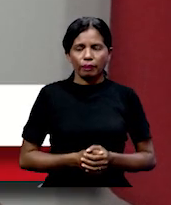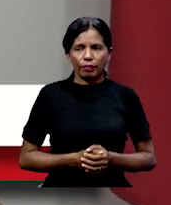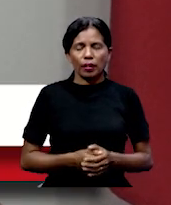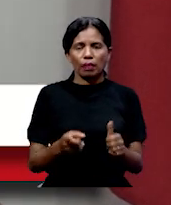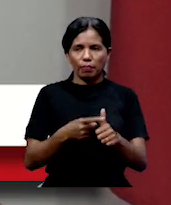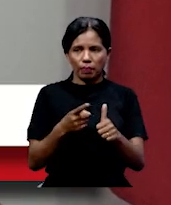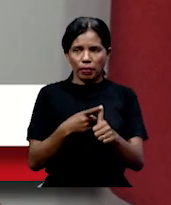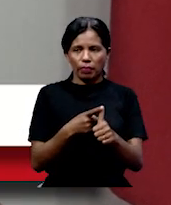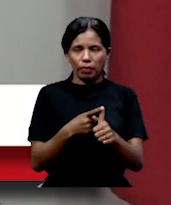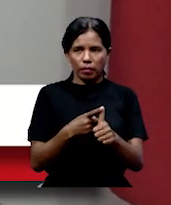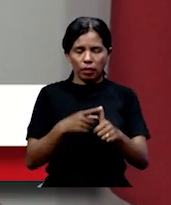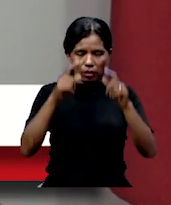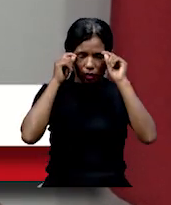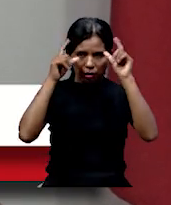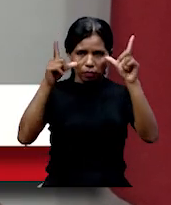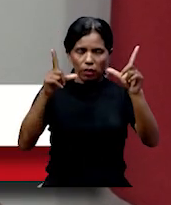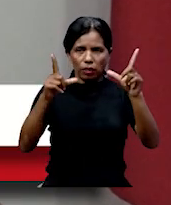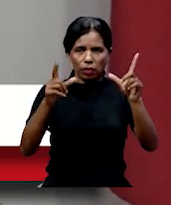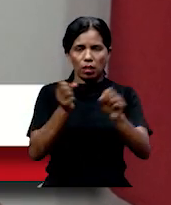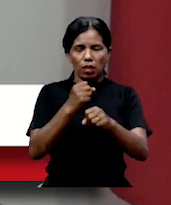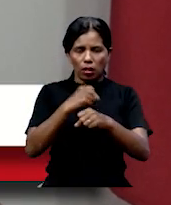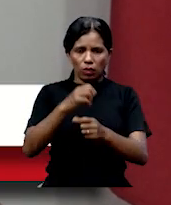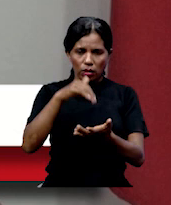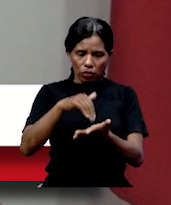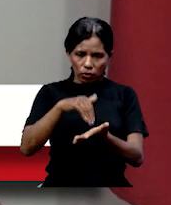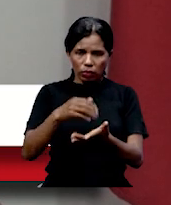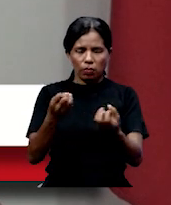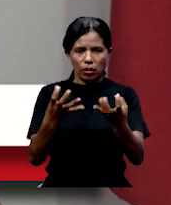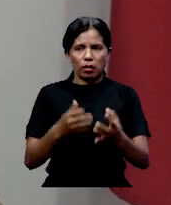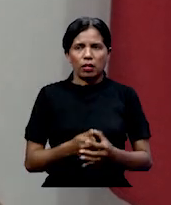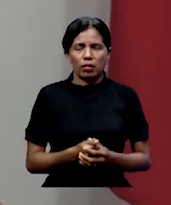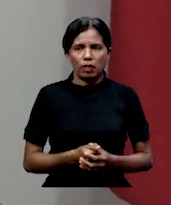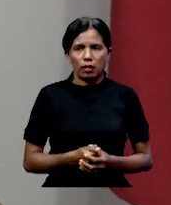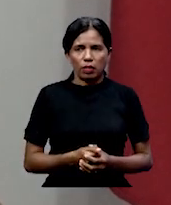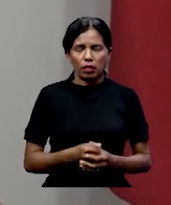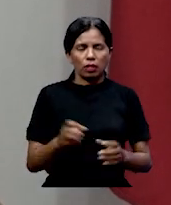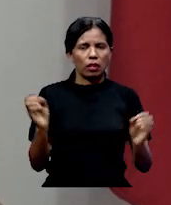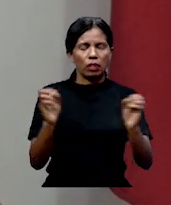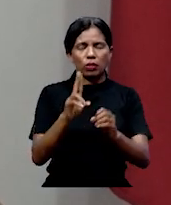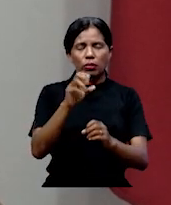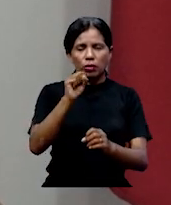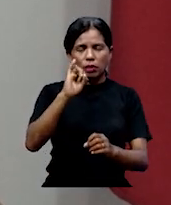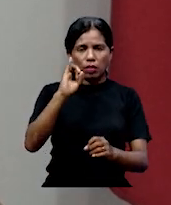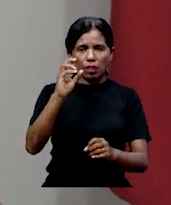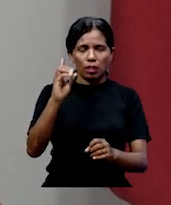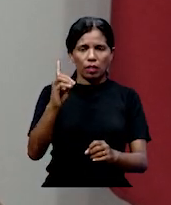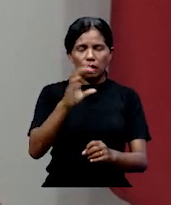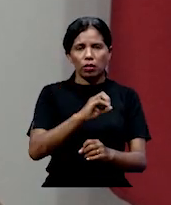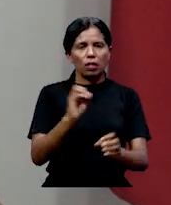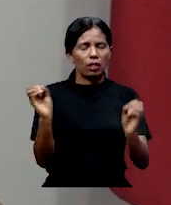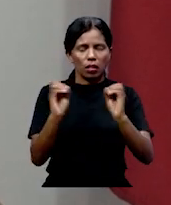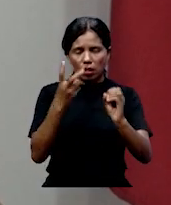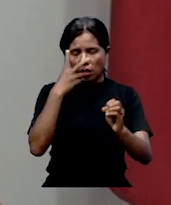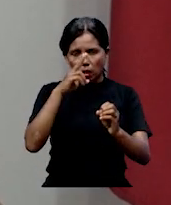Primeiro, Timor-Leste, halo estudos do Vazira. Woodside, mas nunca halo estudos com a